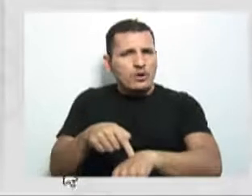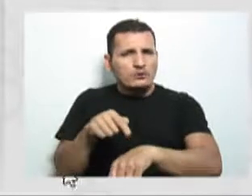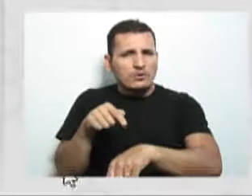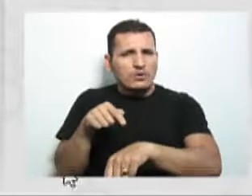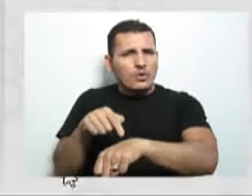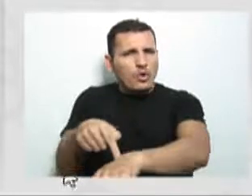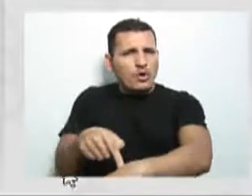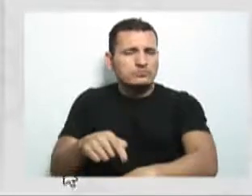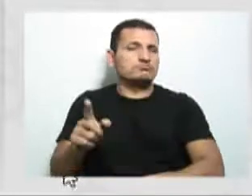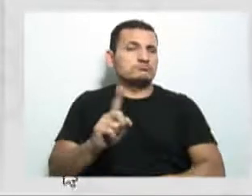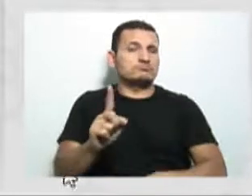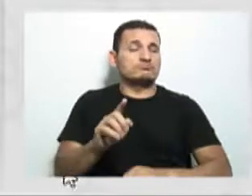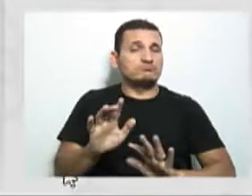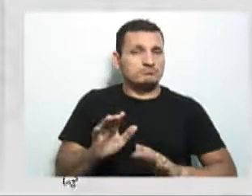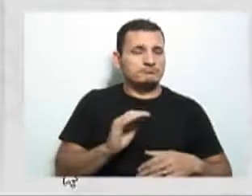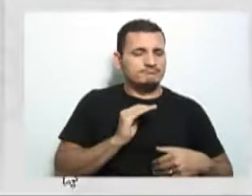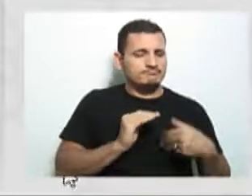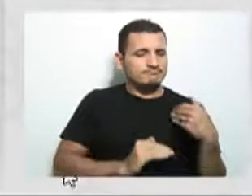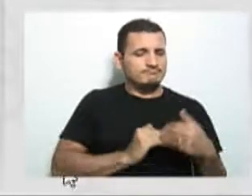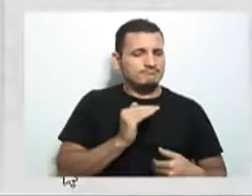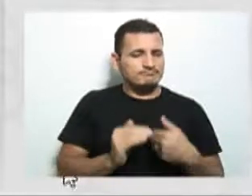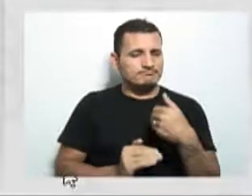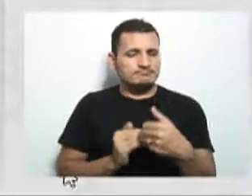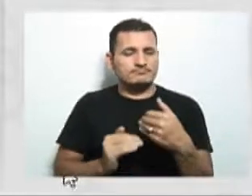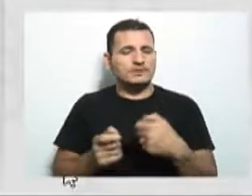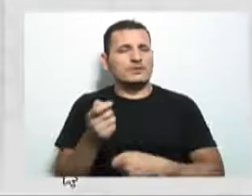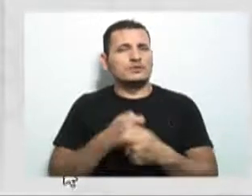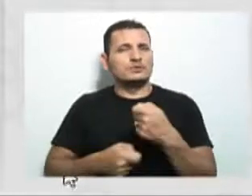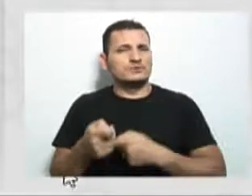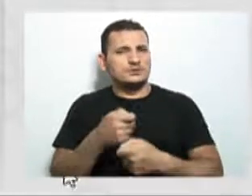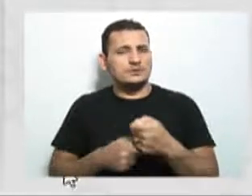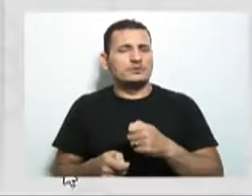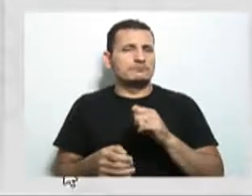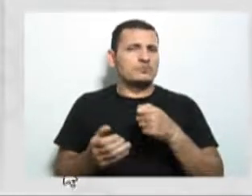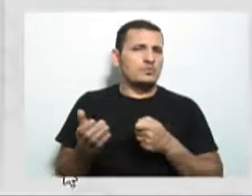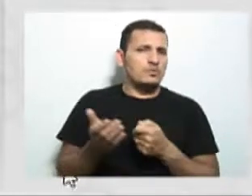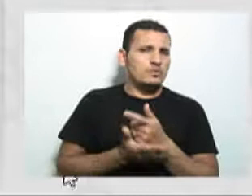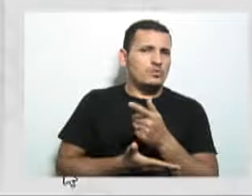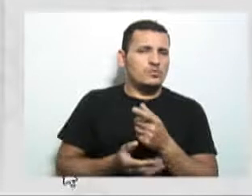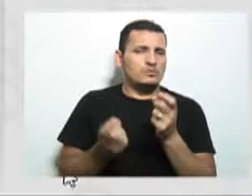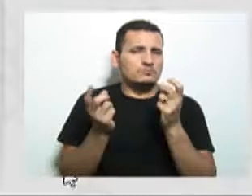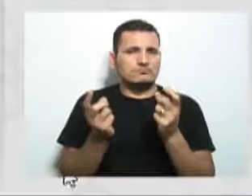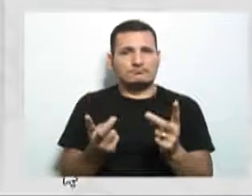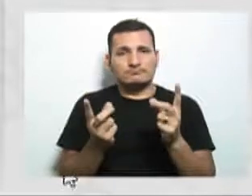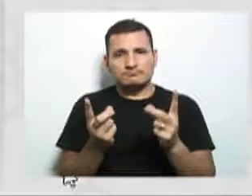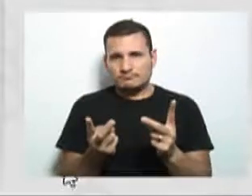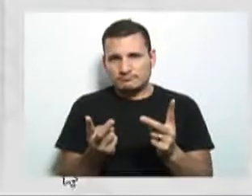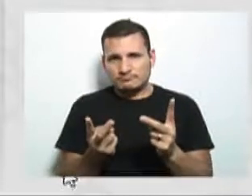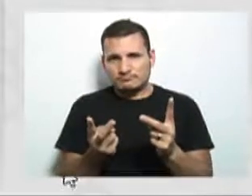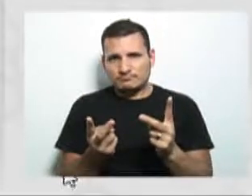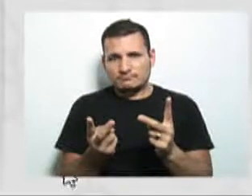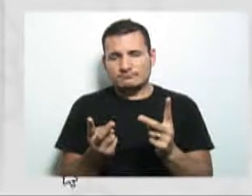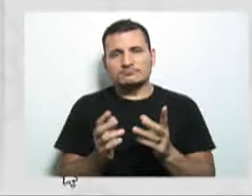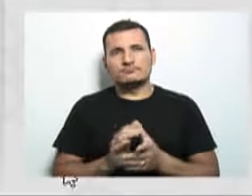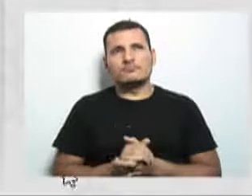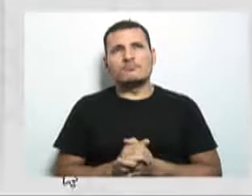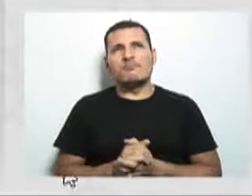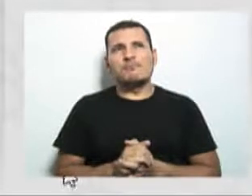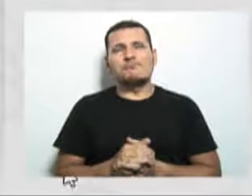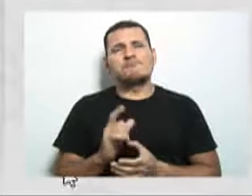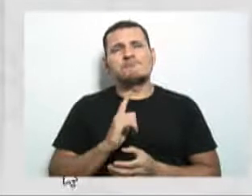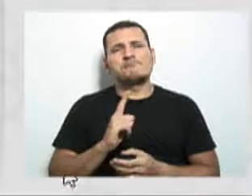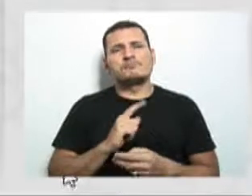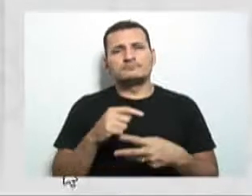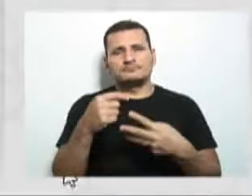o processo de negociação, como o de compra, de venda, por exemplo, contempla